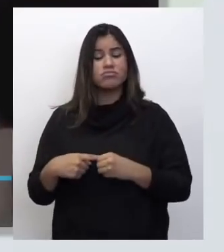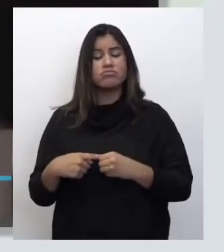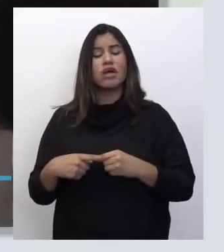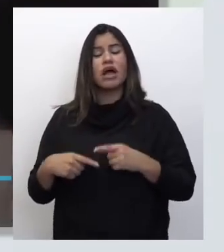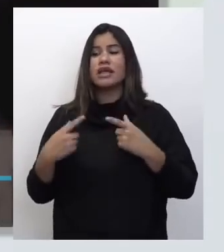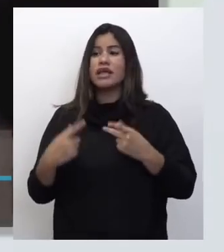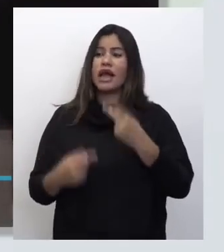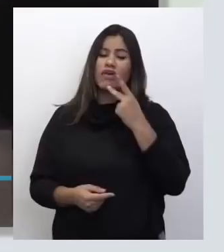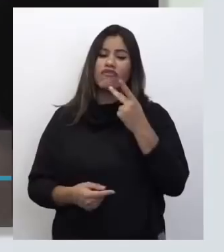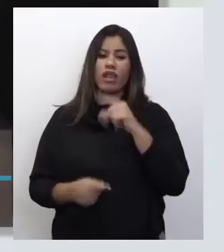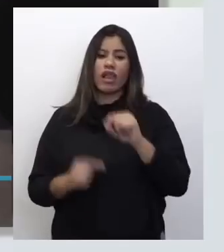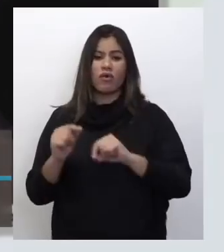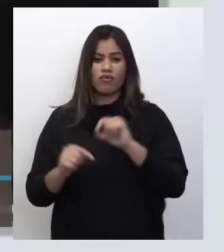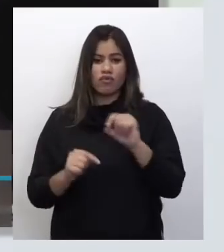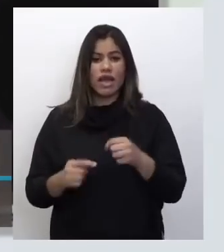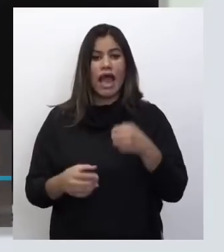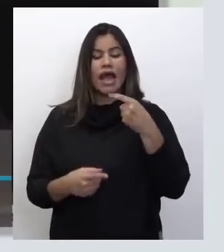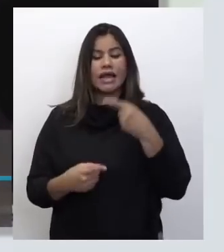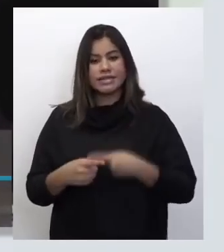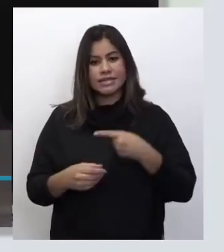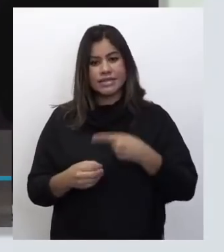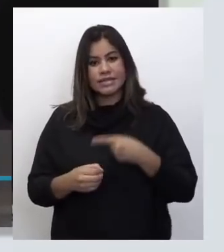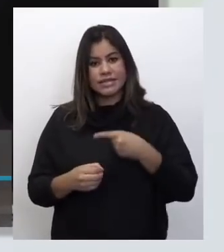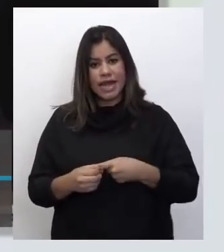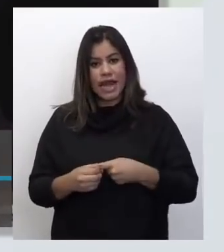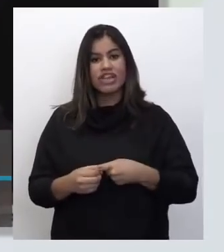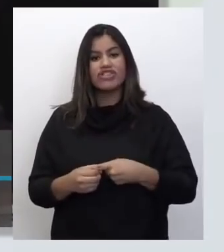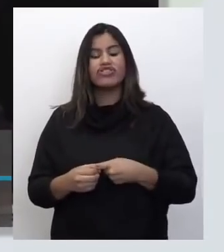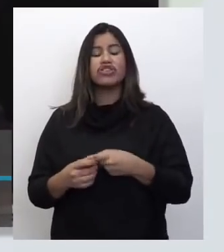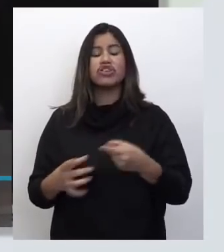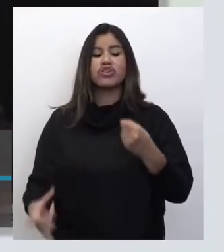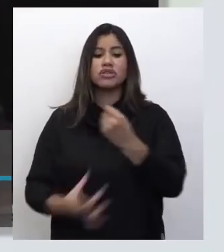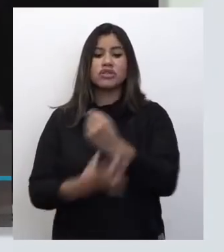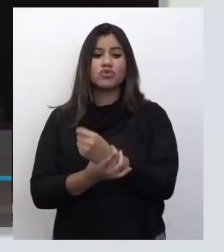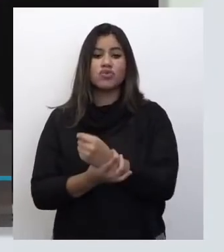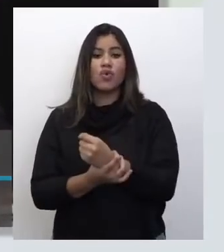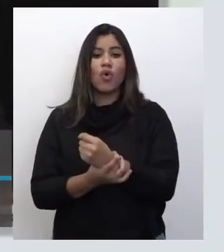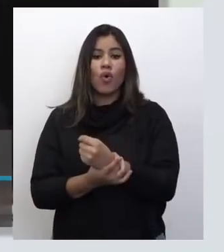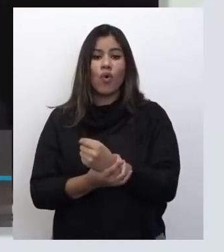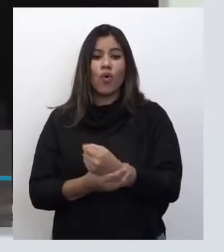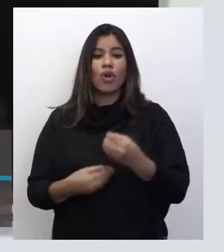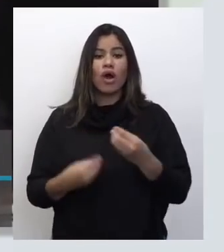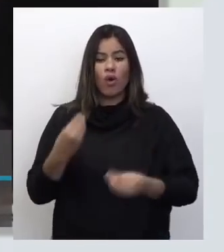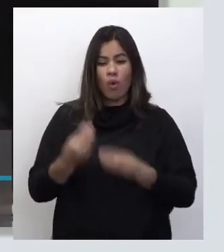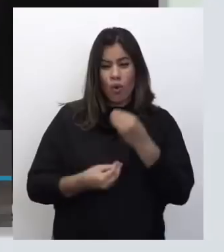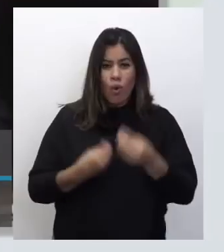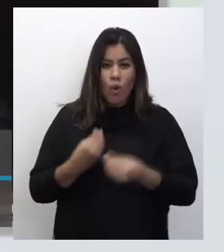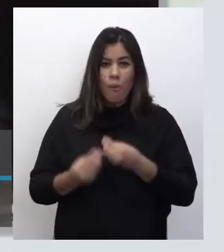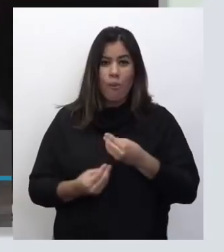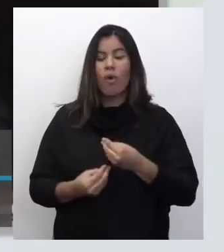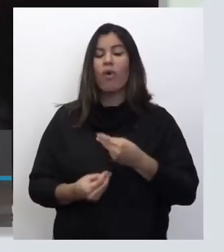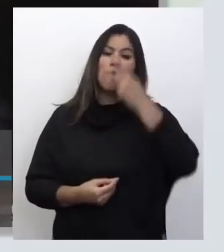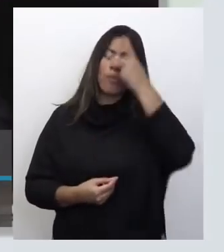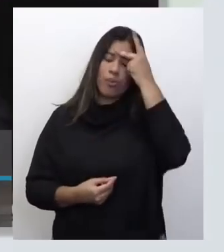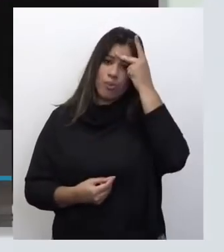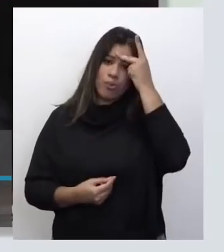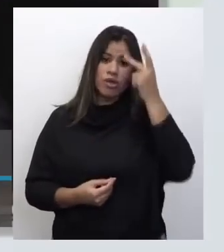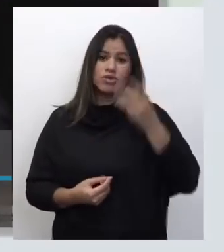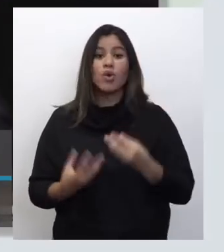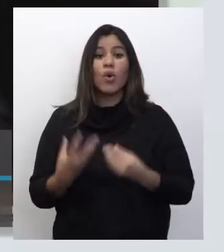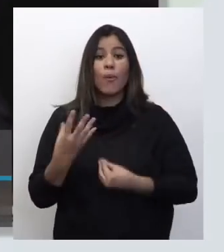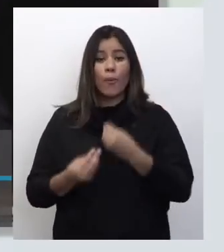assim, que as cidades elas são mais seguras, elas se tornam mais seguras quanto mais pessoas circulando nas